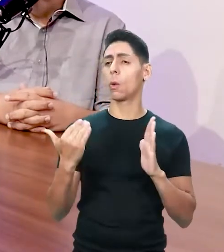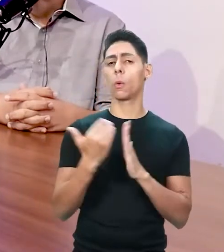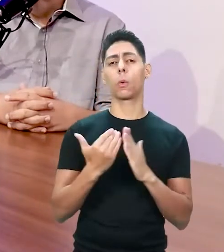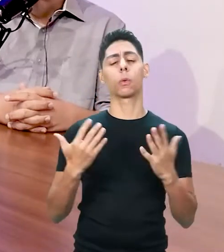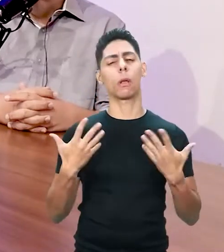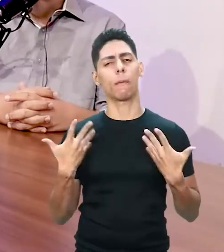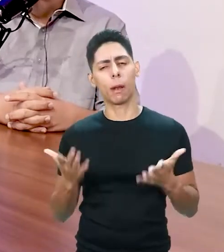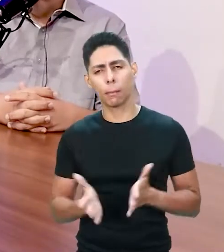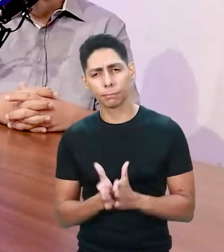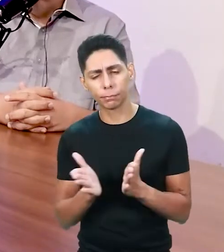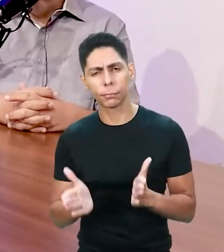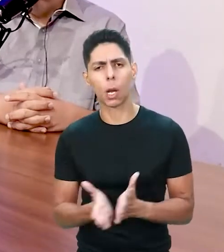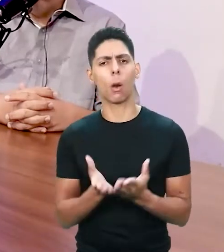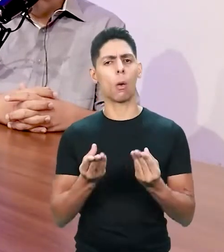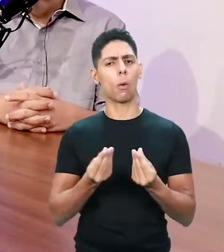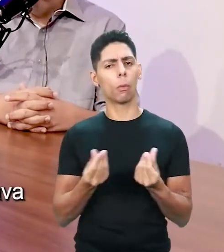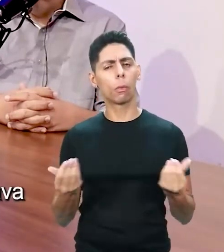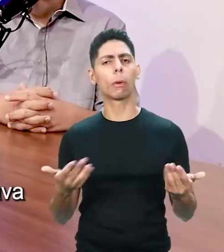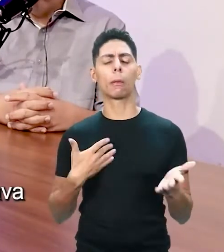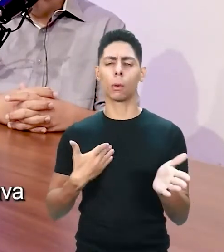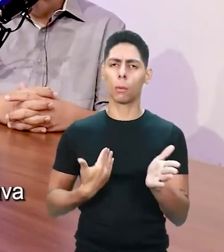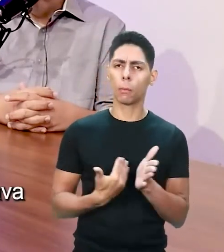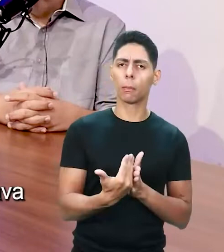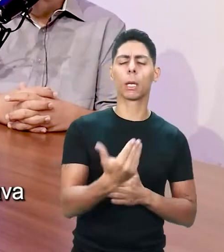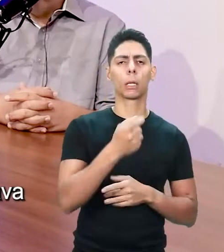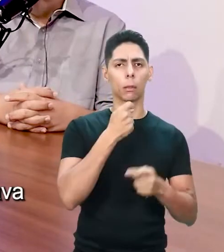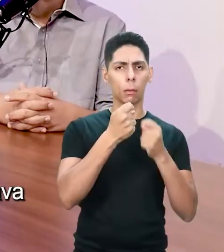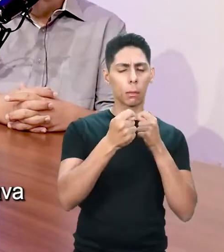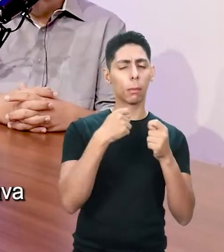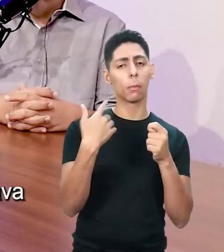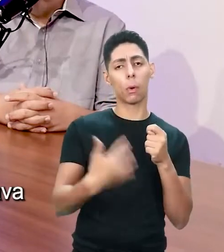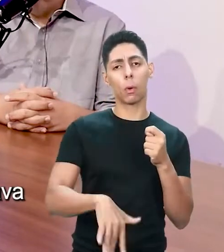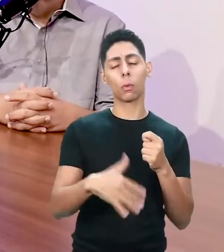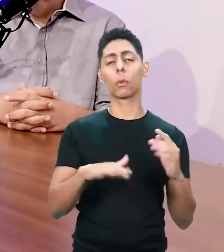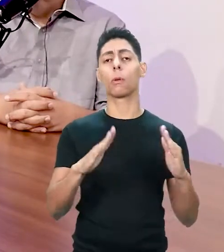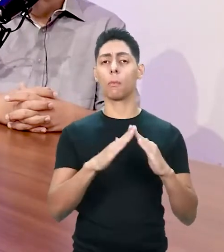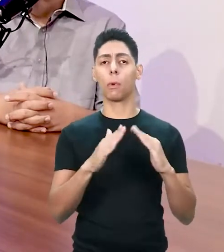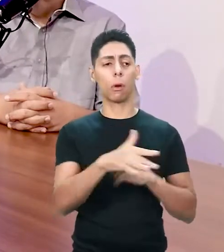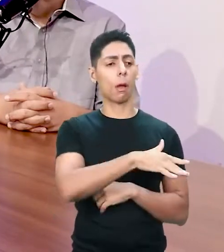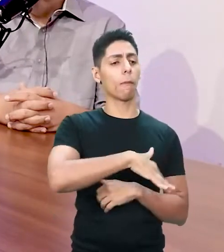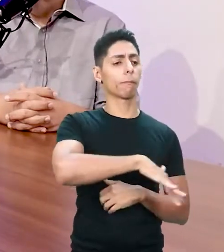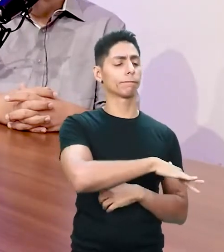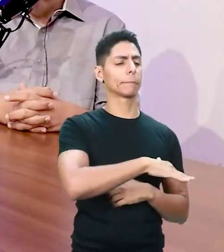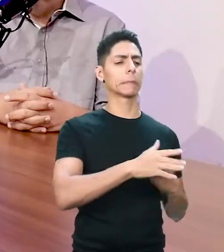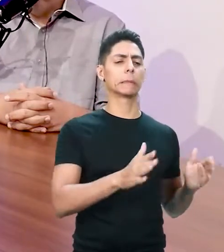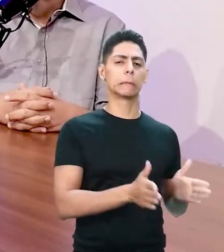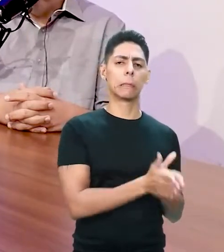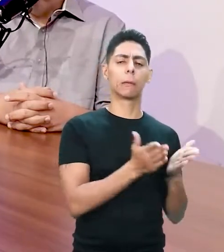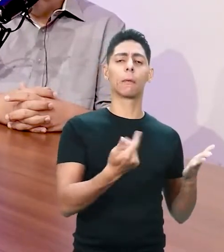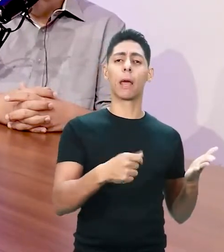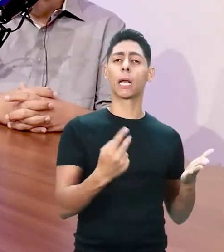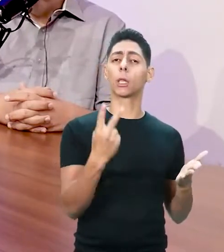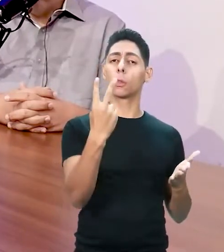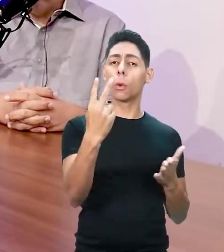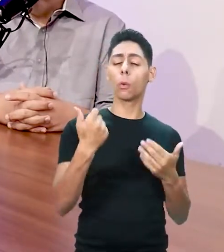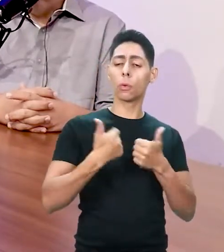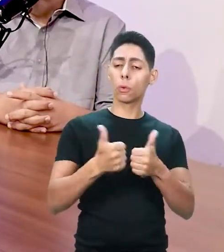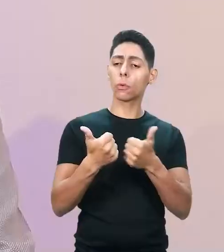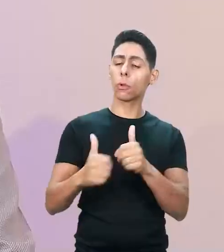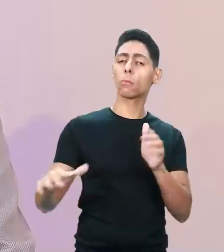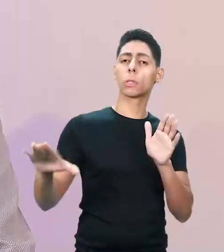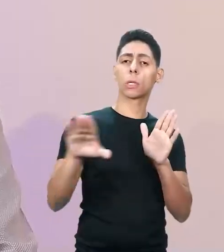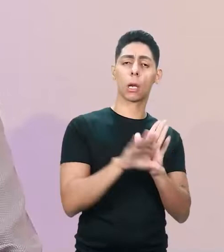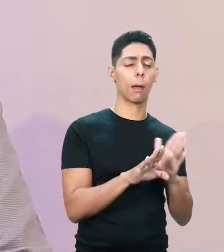magras, magérrimas. O meu começo como repórter foi naquela época em que ainda morava no subúrbio. Tinha que pegar 2 ônibus para chegar em casa. Era tudo